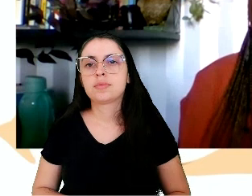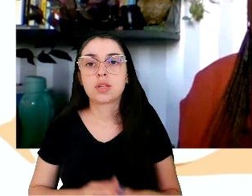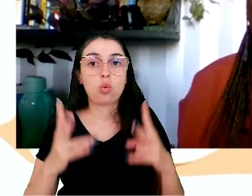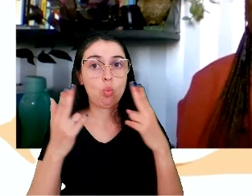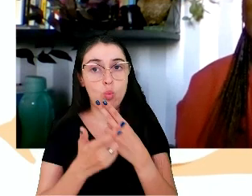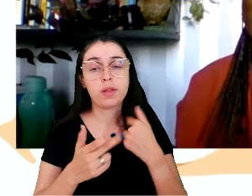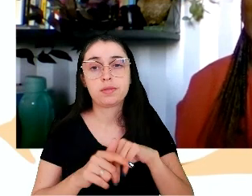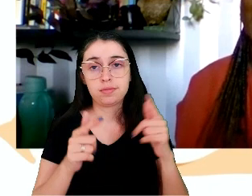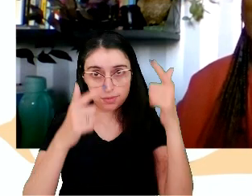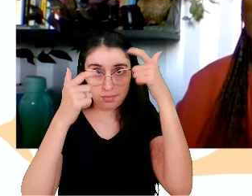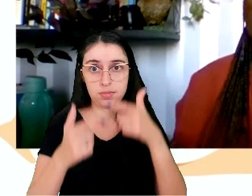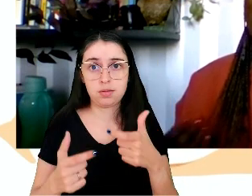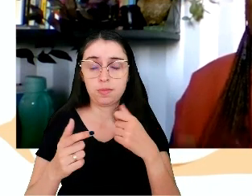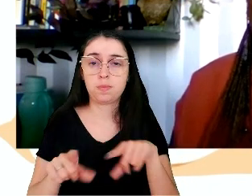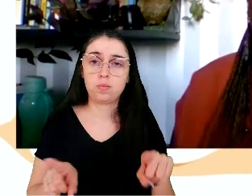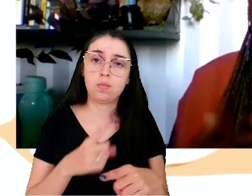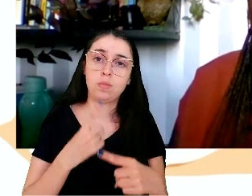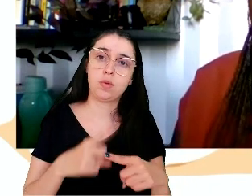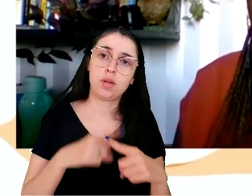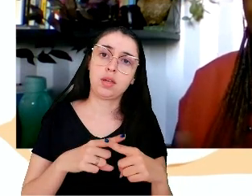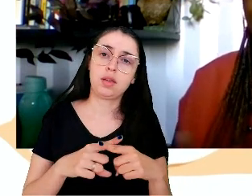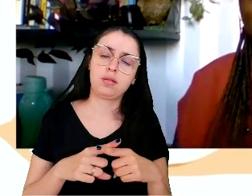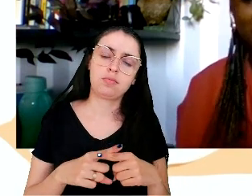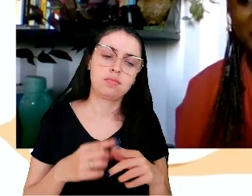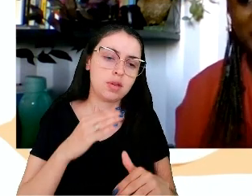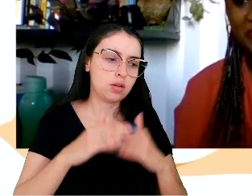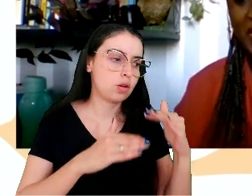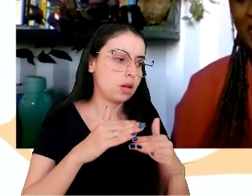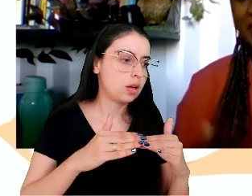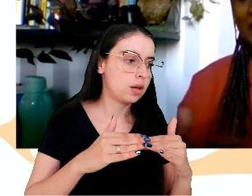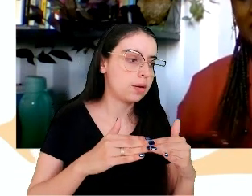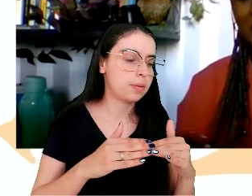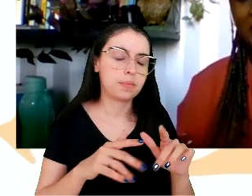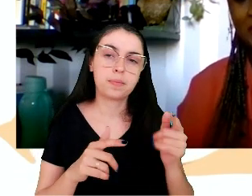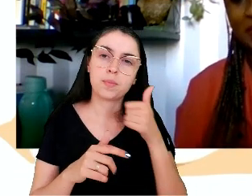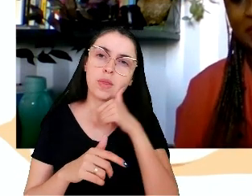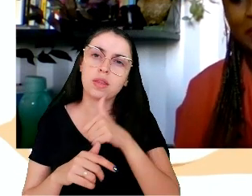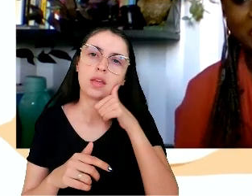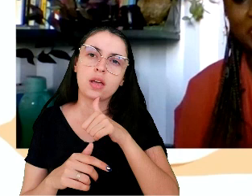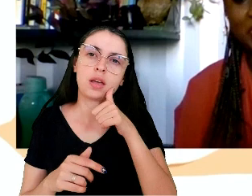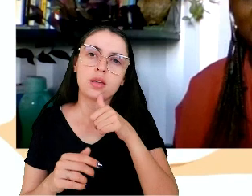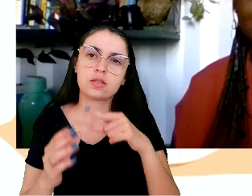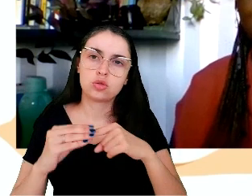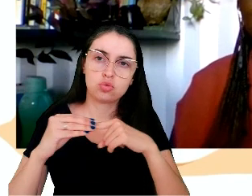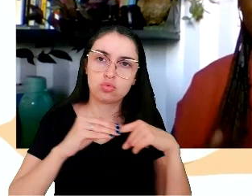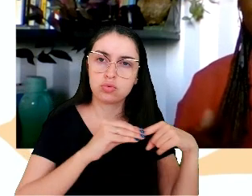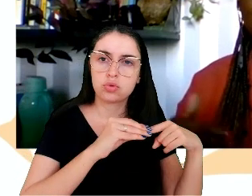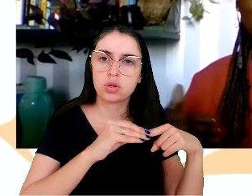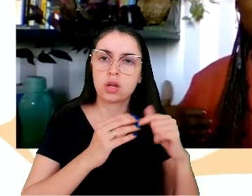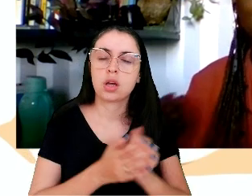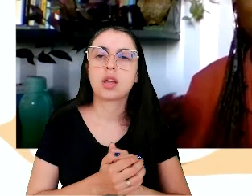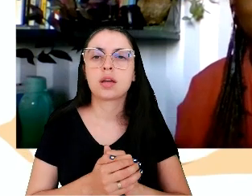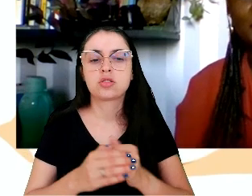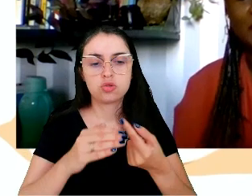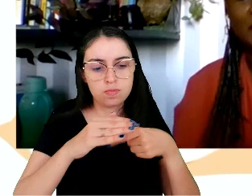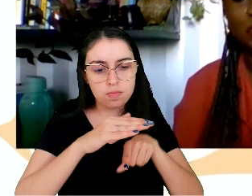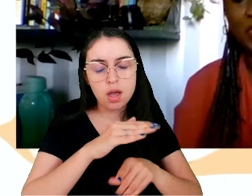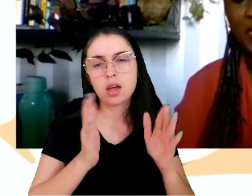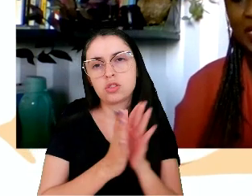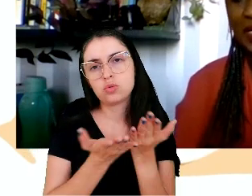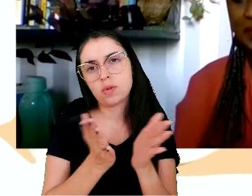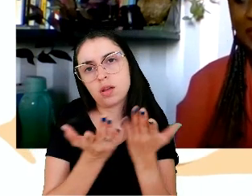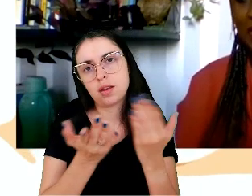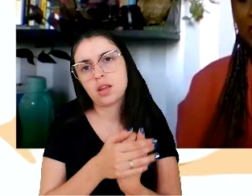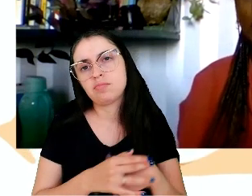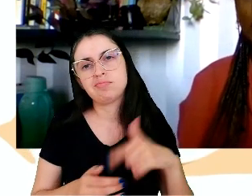especial para mim, porque a maior parte das mulheres periféricas, das mulheres que estão abaixo da linha da pobreza, das mulheres que